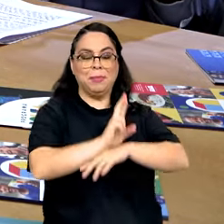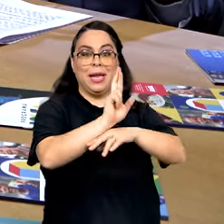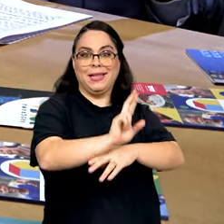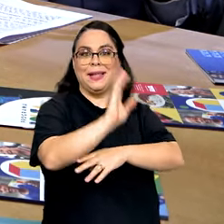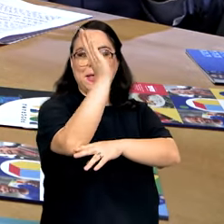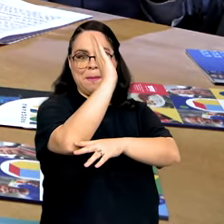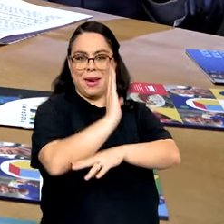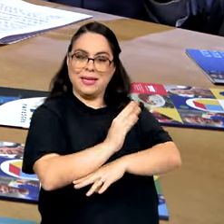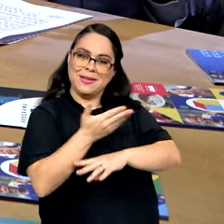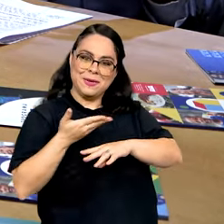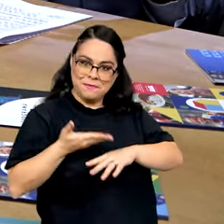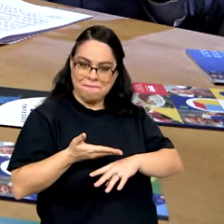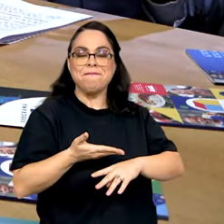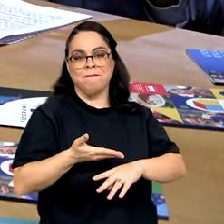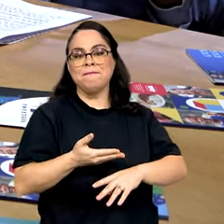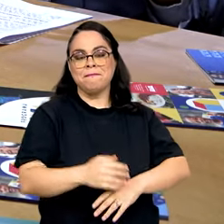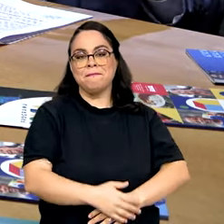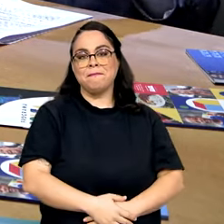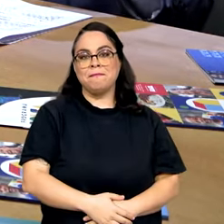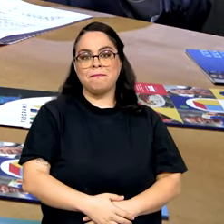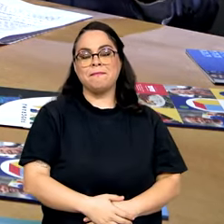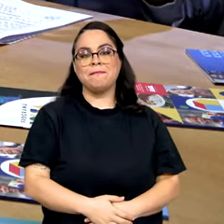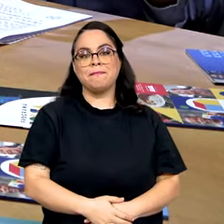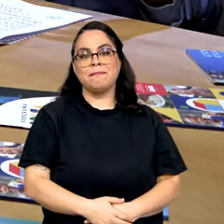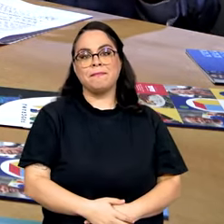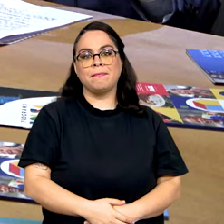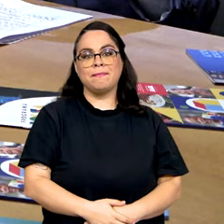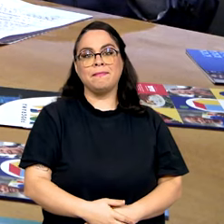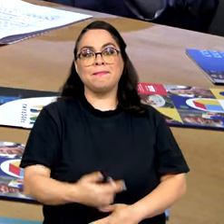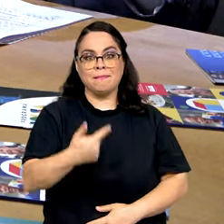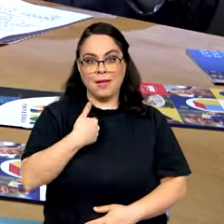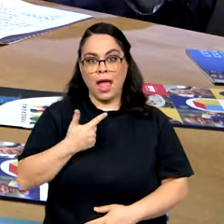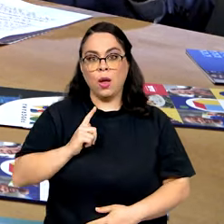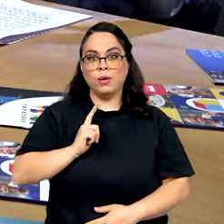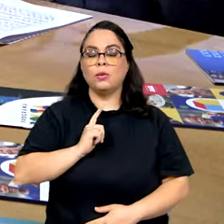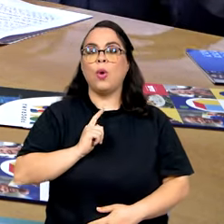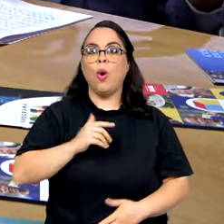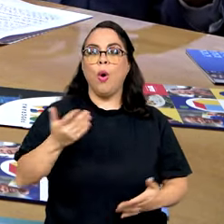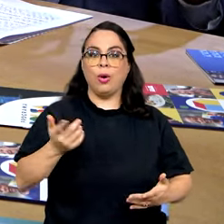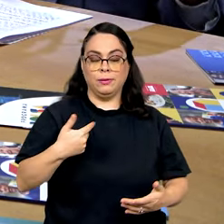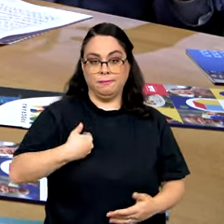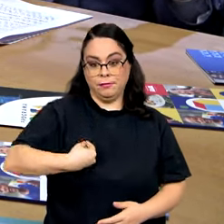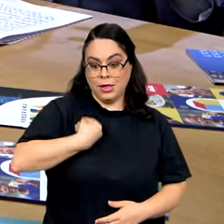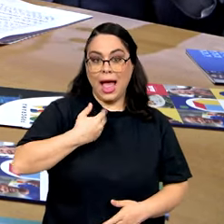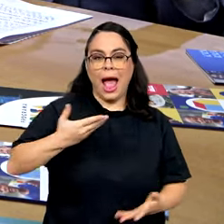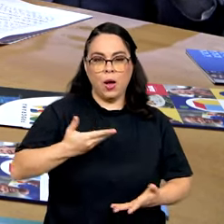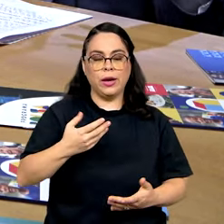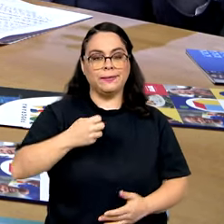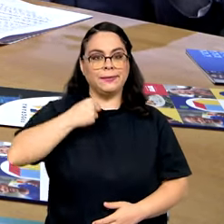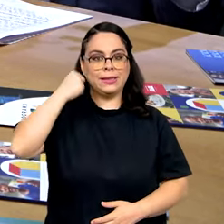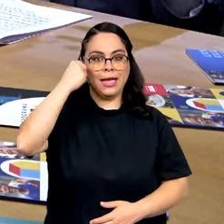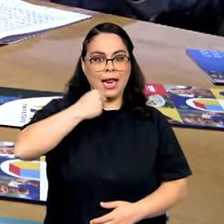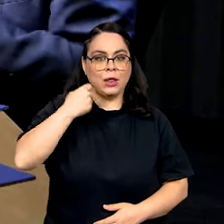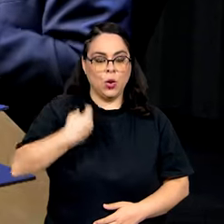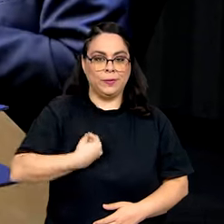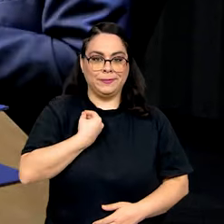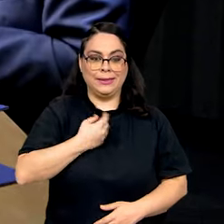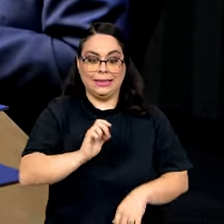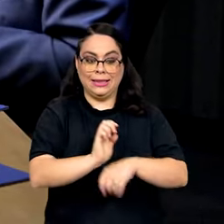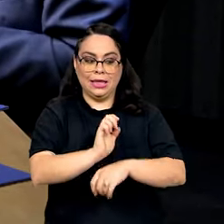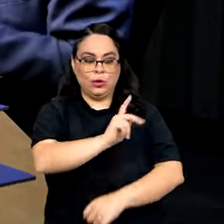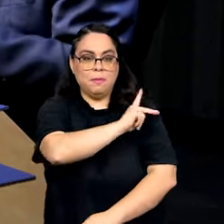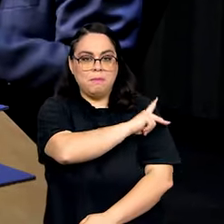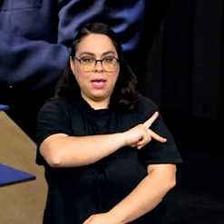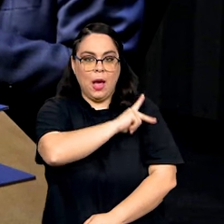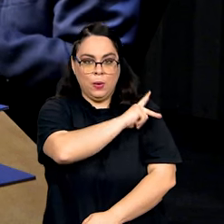o Brasil e ali você eu já fui do eh da Câmara hoje sou Senador pelo Piauí